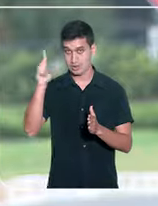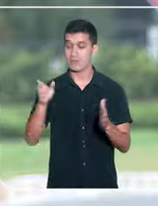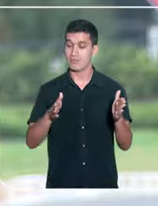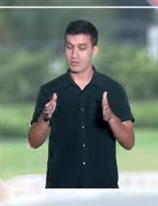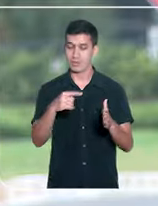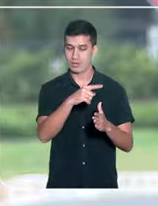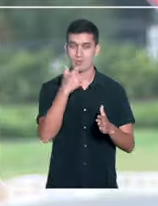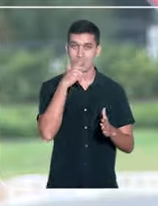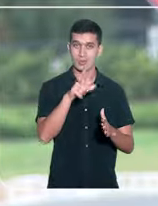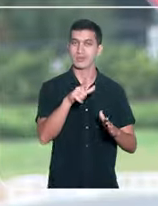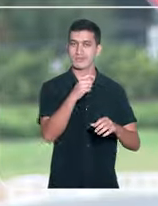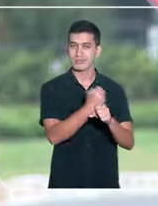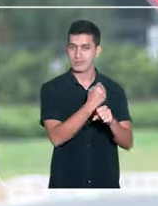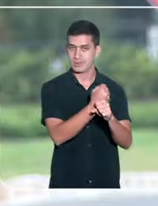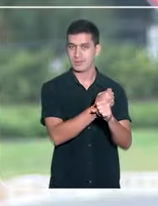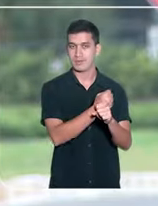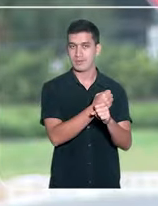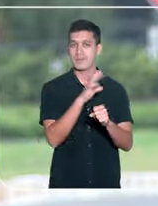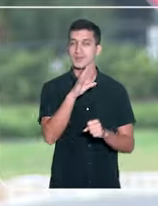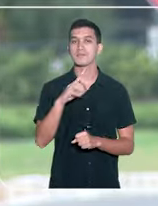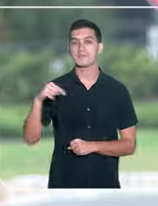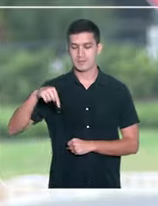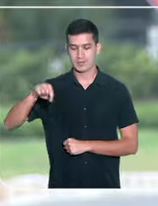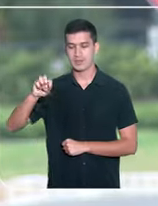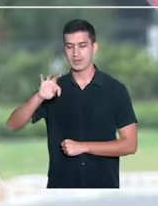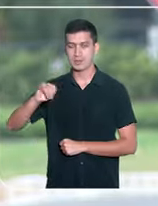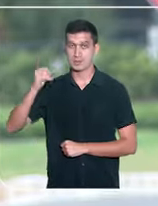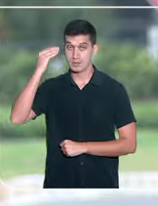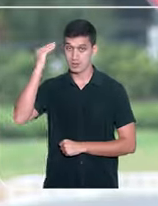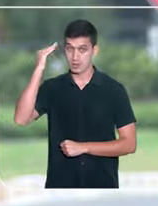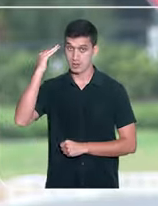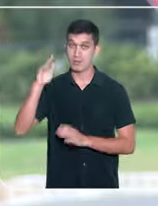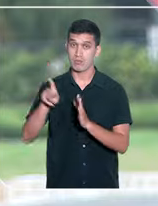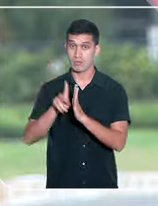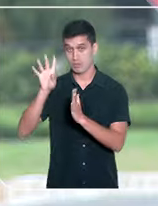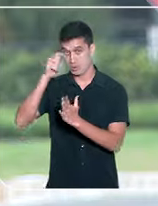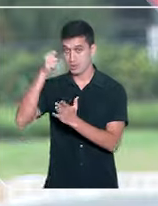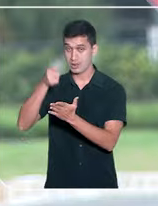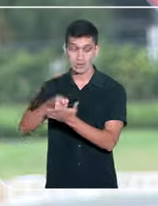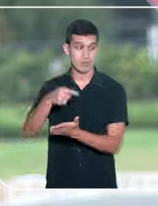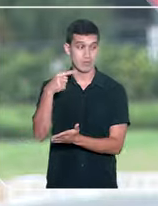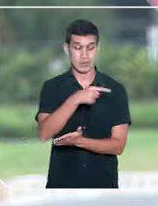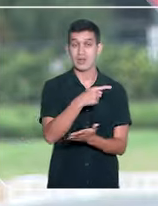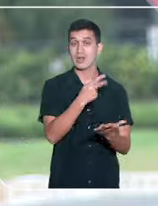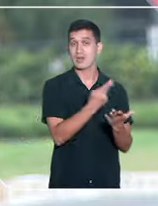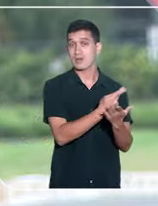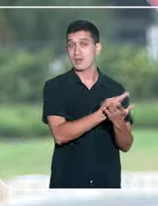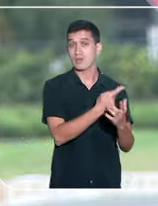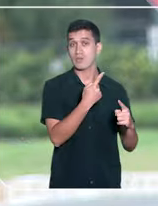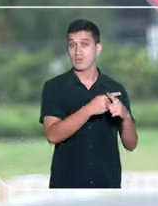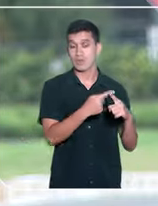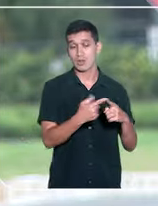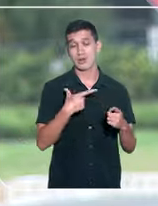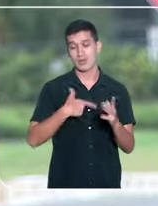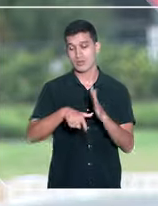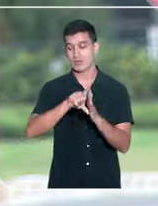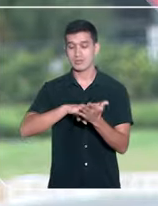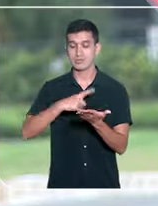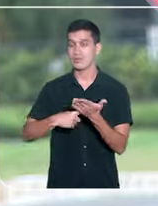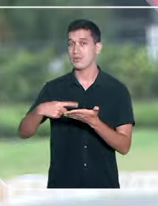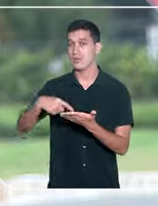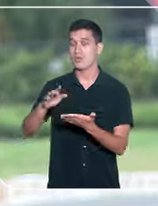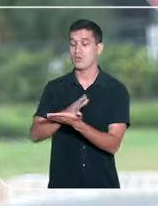TJDFT entendeu que a terra cap descumpriu um termo de compromisso firmado com a associação de empresas do